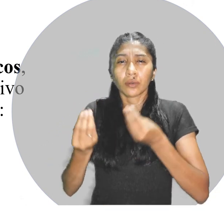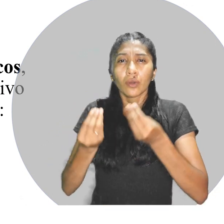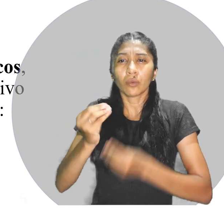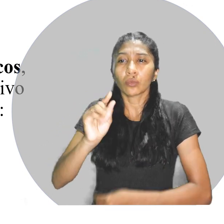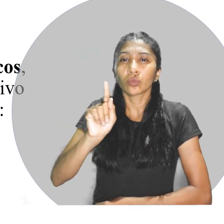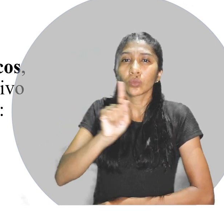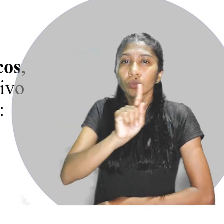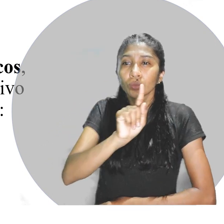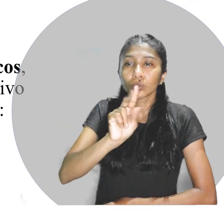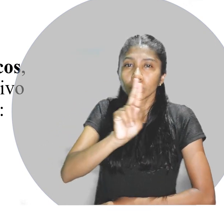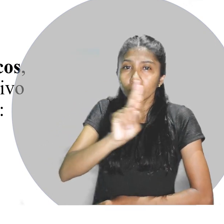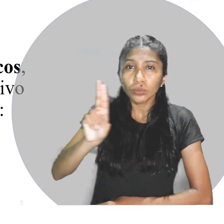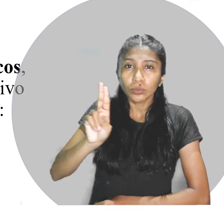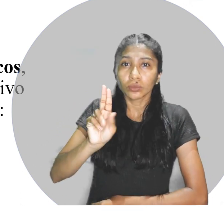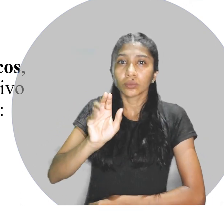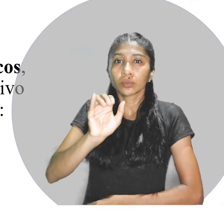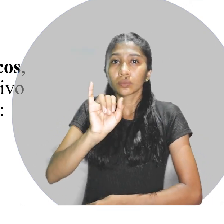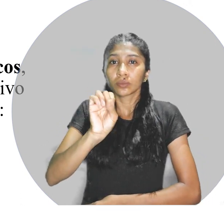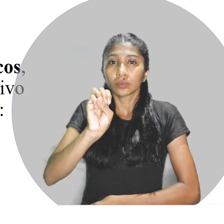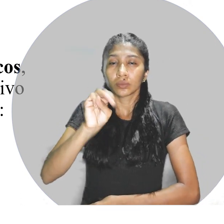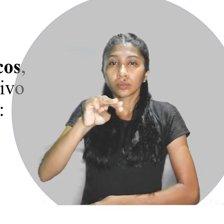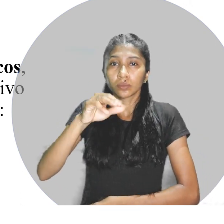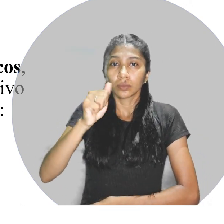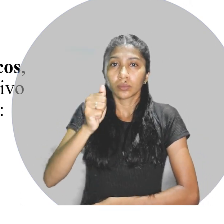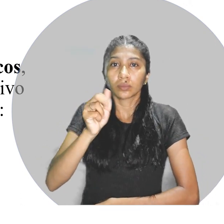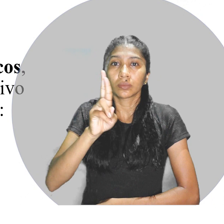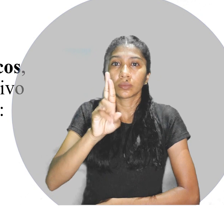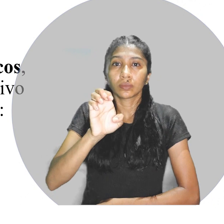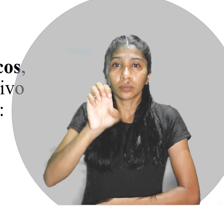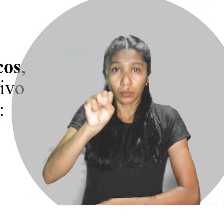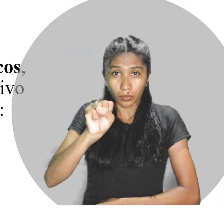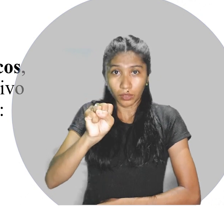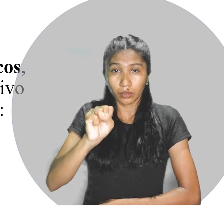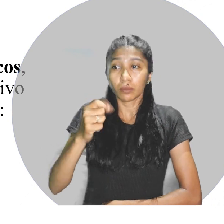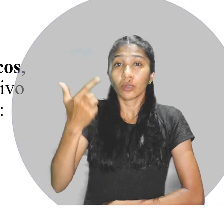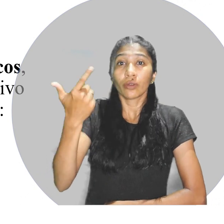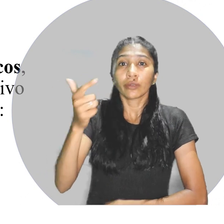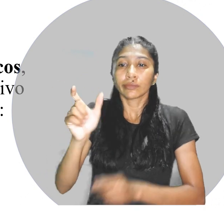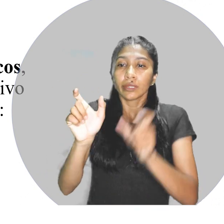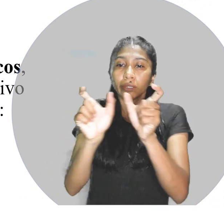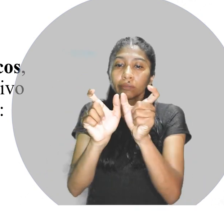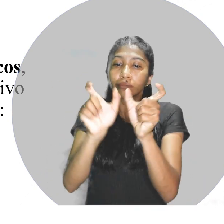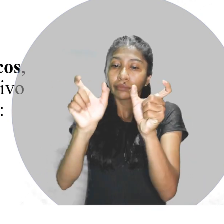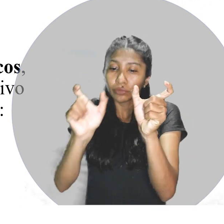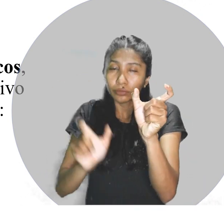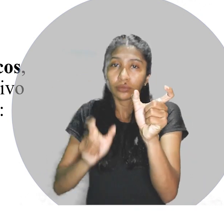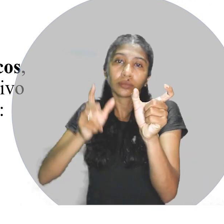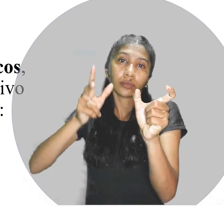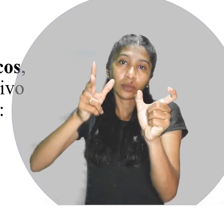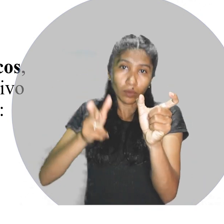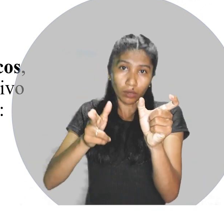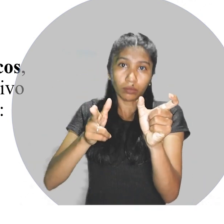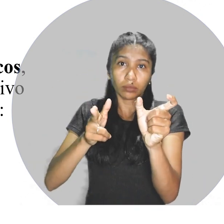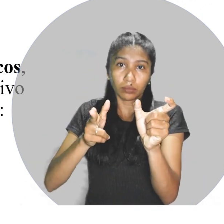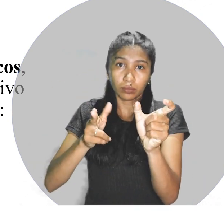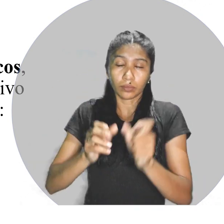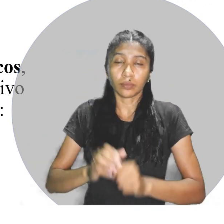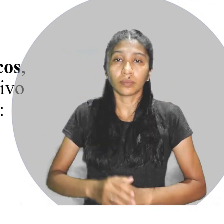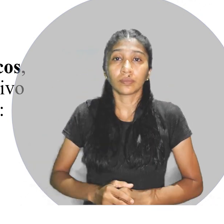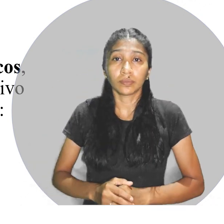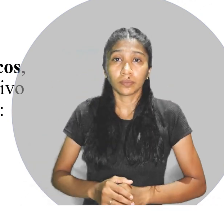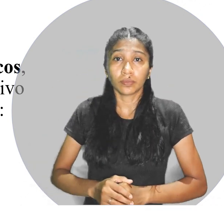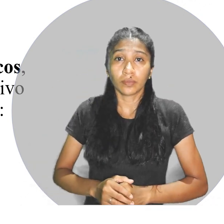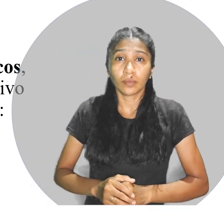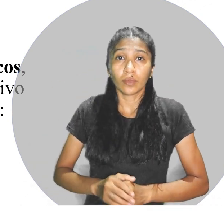chamados imparisilábicos porque possuem um número desigual de sílabas no nominativo e genitivo singular.